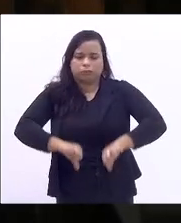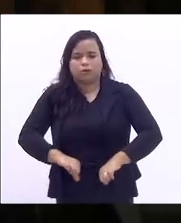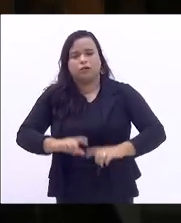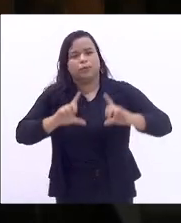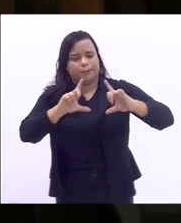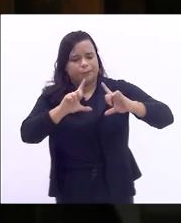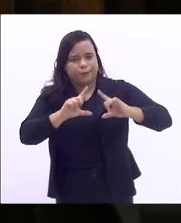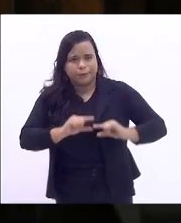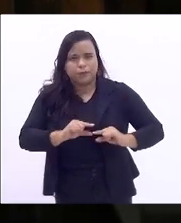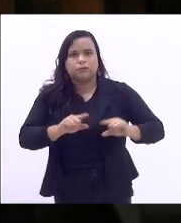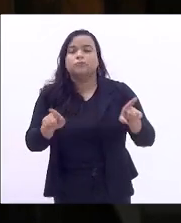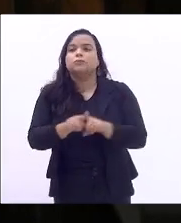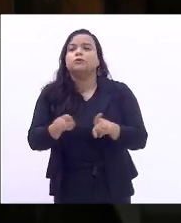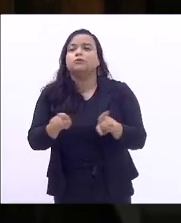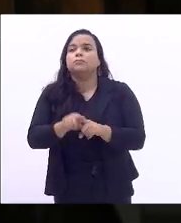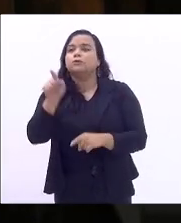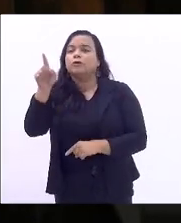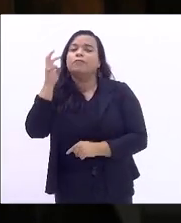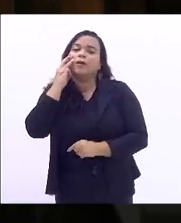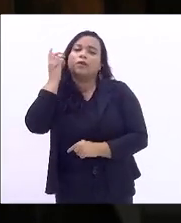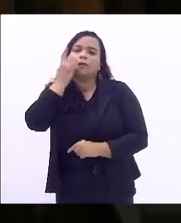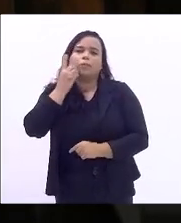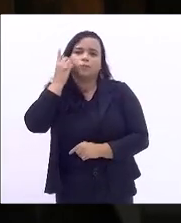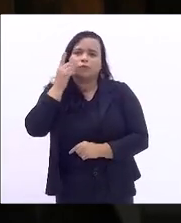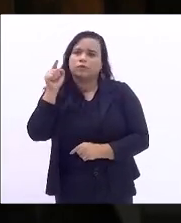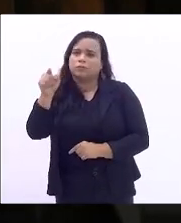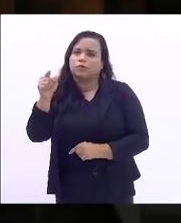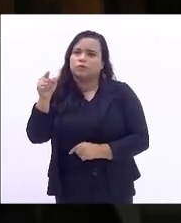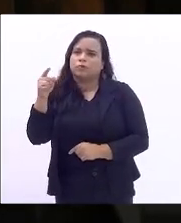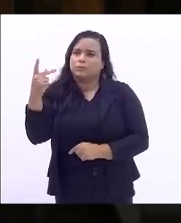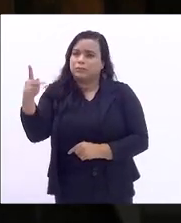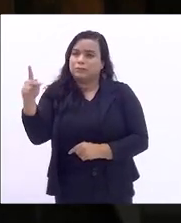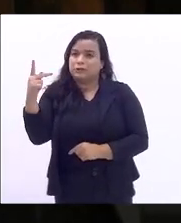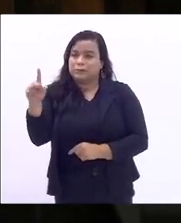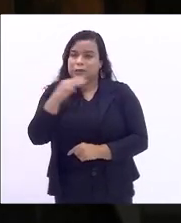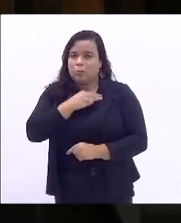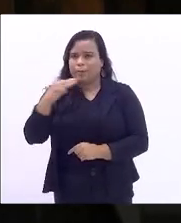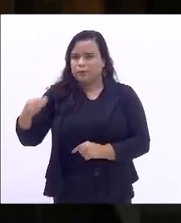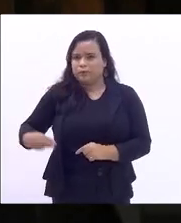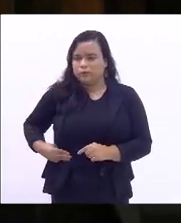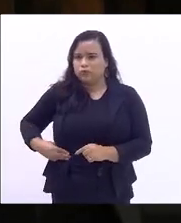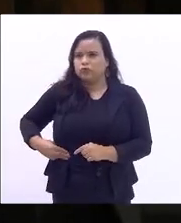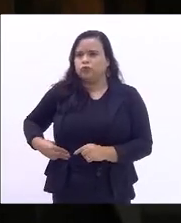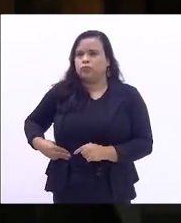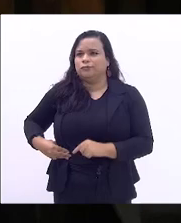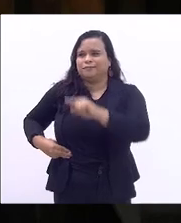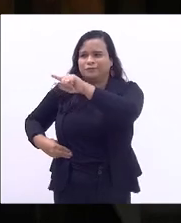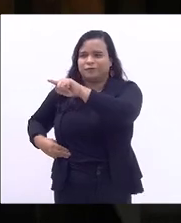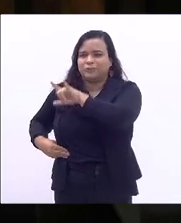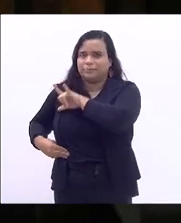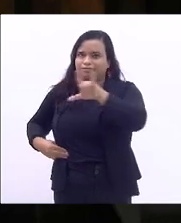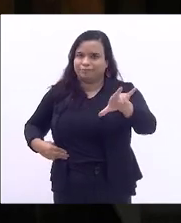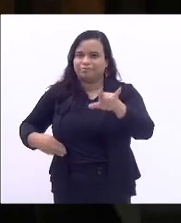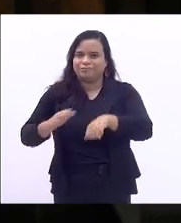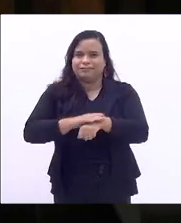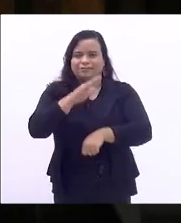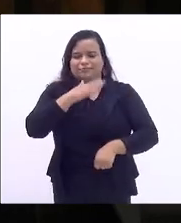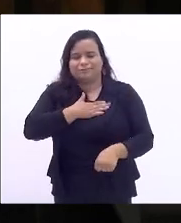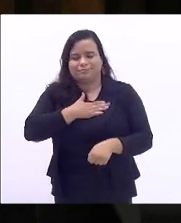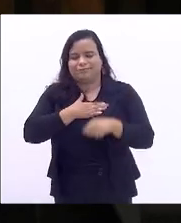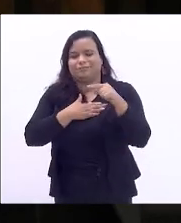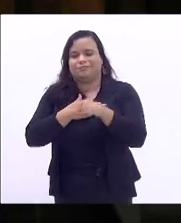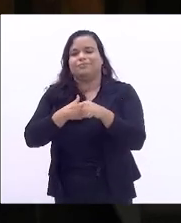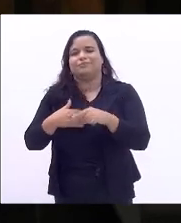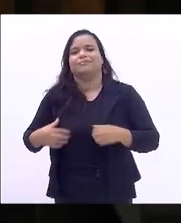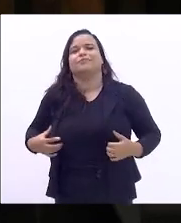o deputado waldeck o seu Ministro o predileto Tô